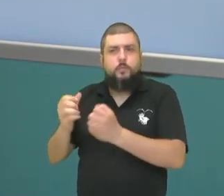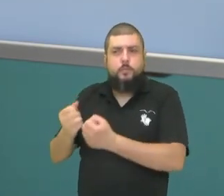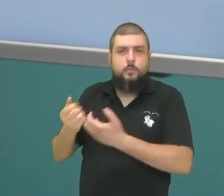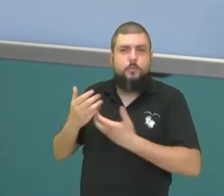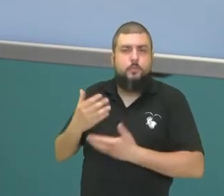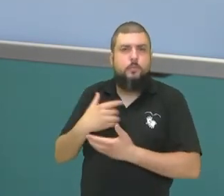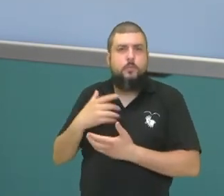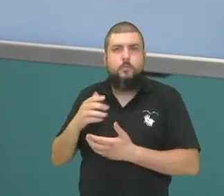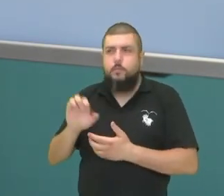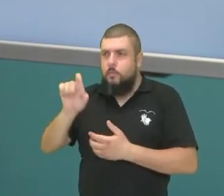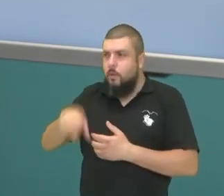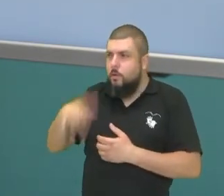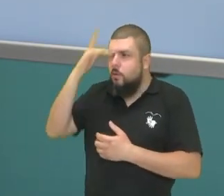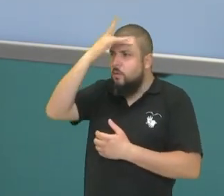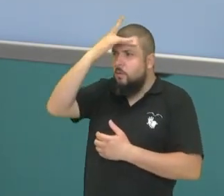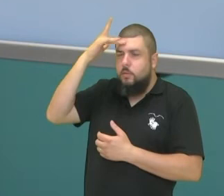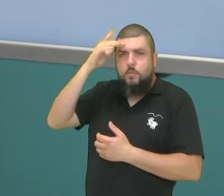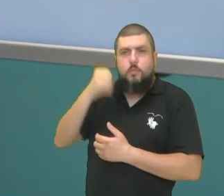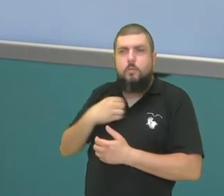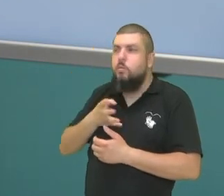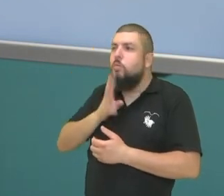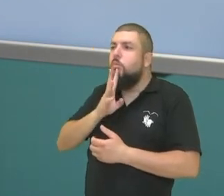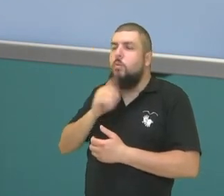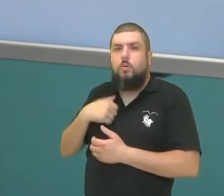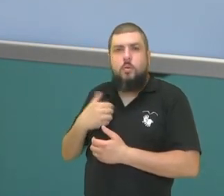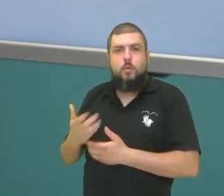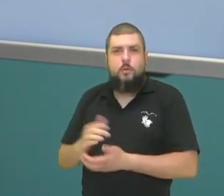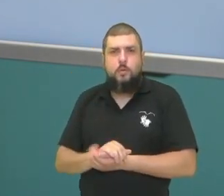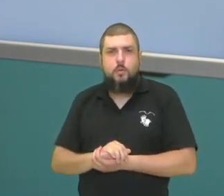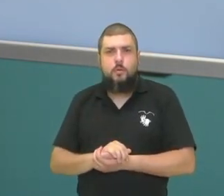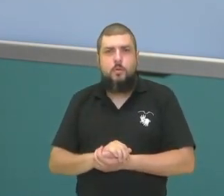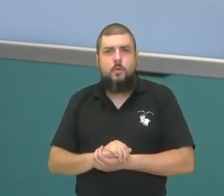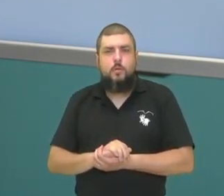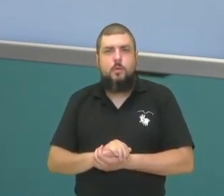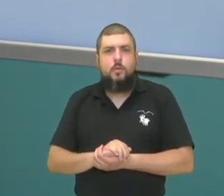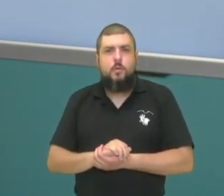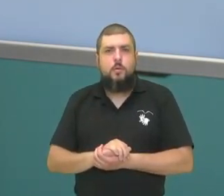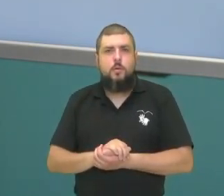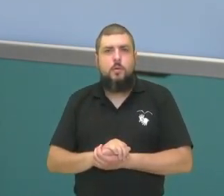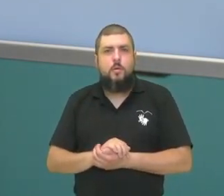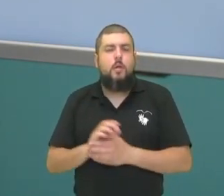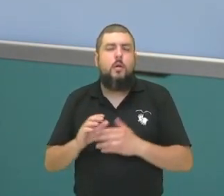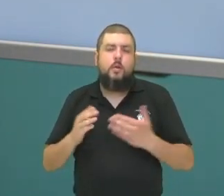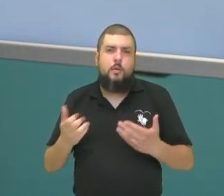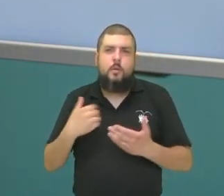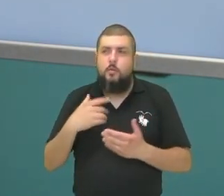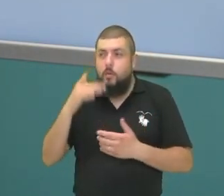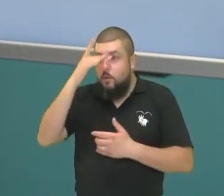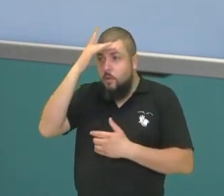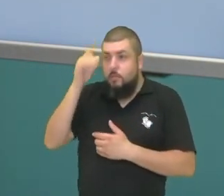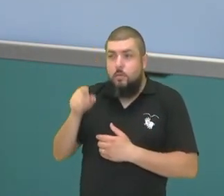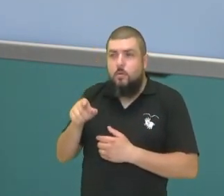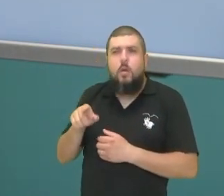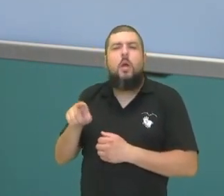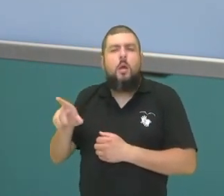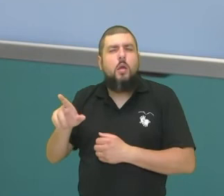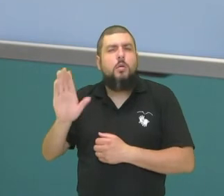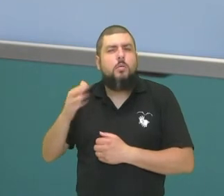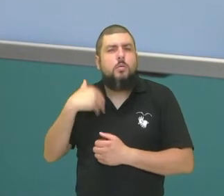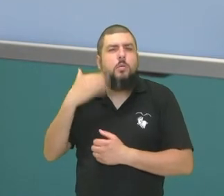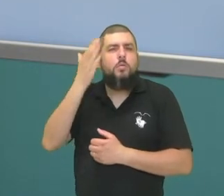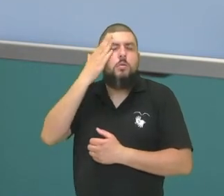ela conhece, então ela presume que isso que foi compartilhado, aquela pessoa já está sabendo, tem